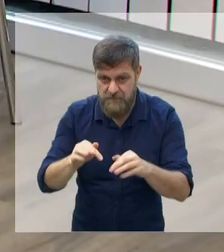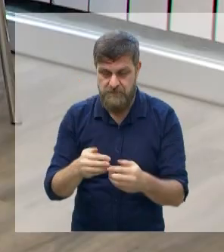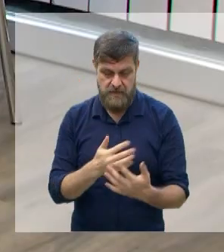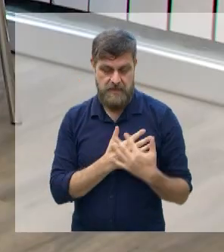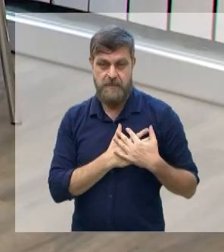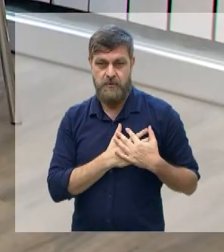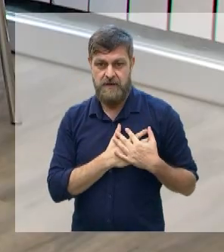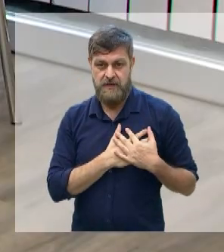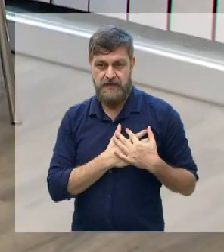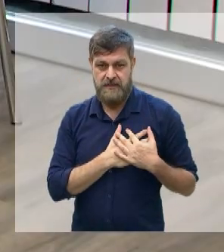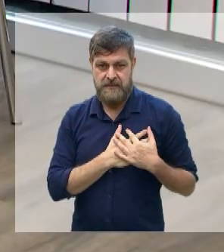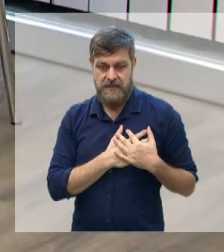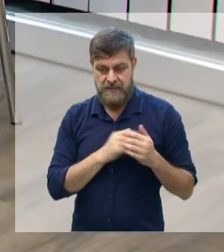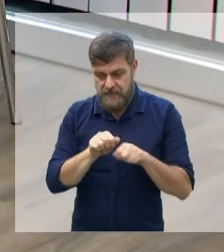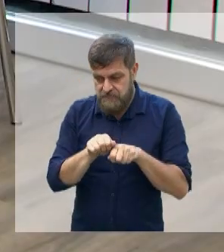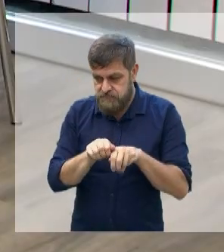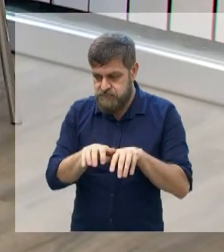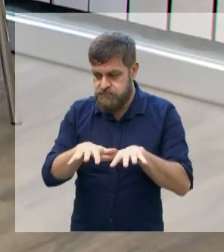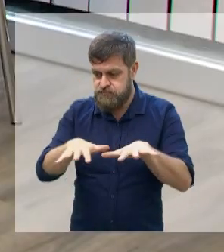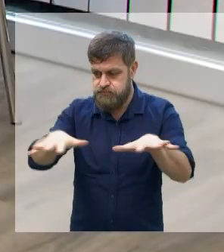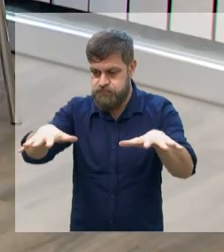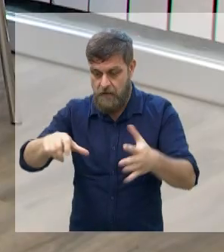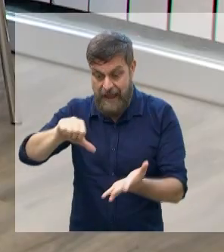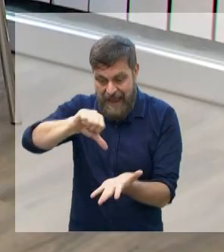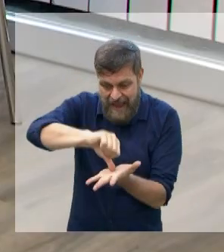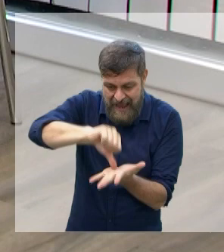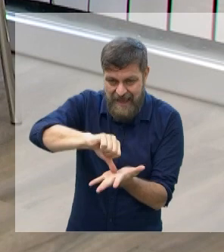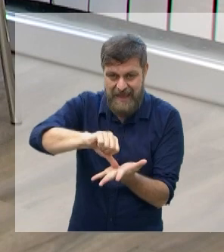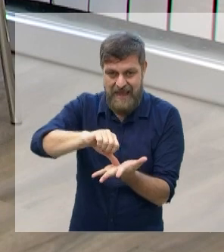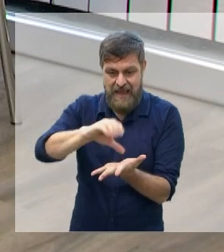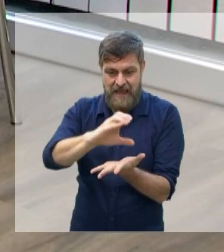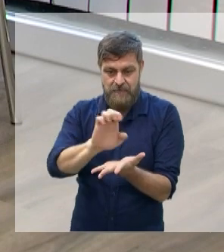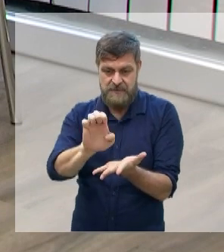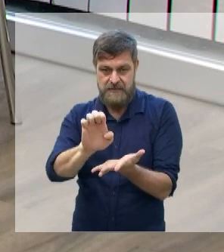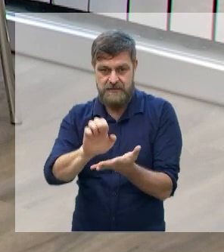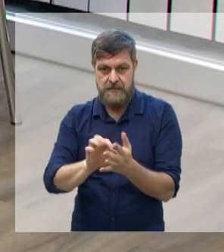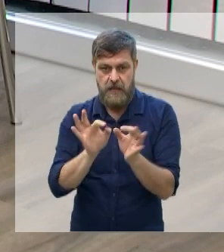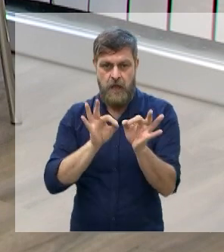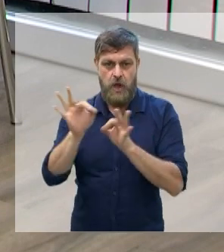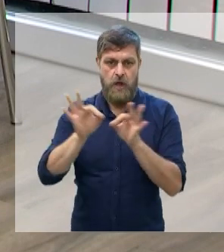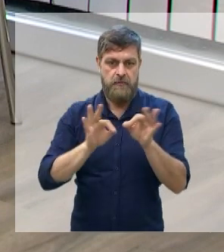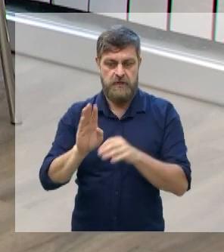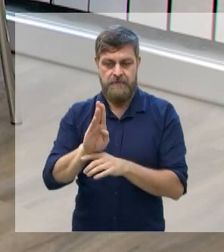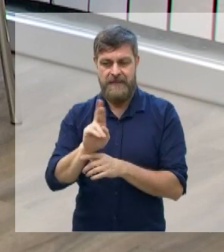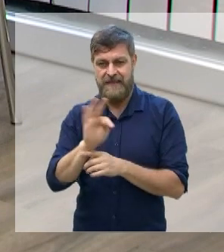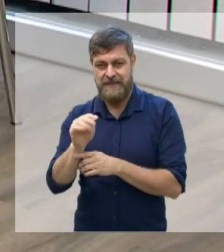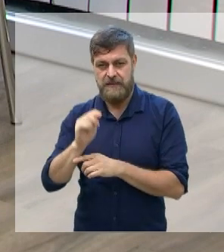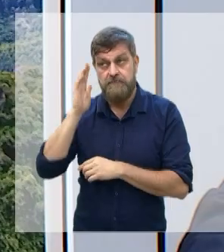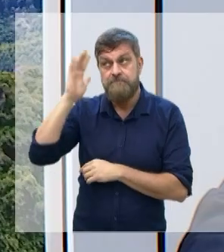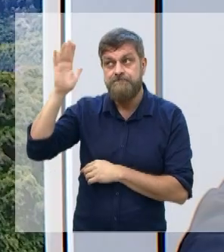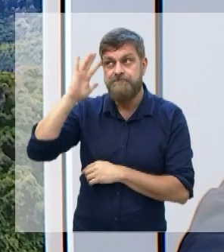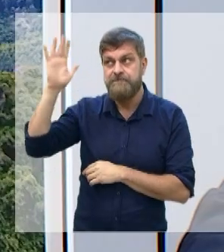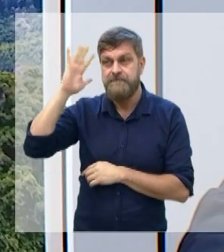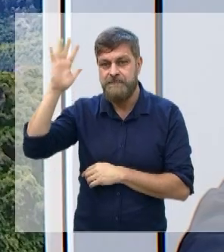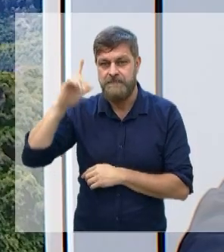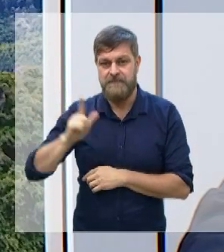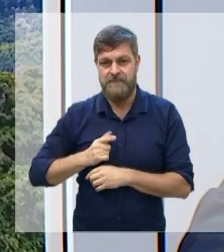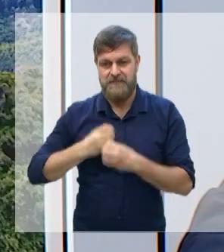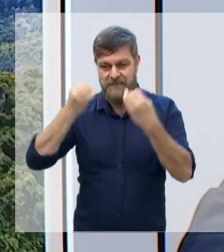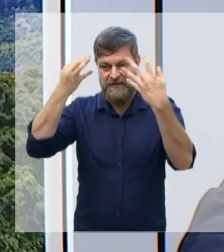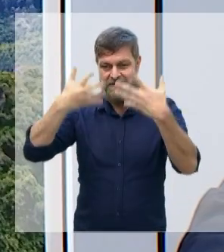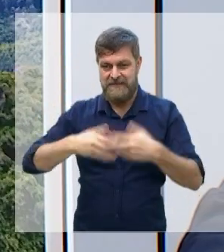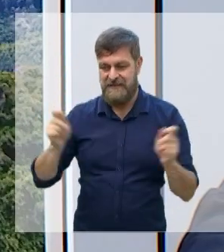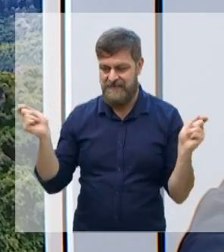vettel alimentador sefaz exato então é isso eu é o projeto brt quem tem uma boa imaginação como explicação a gente